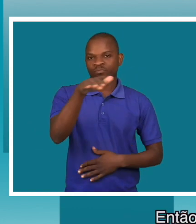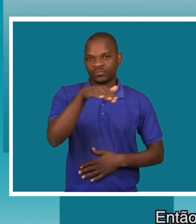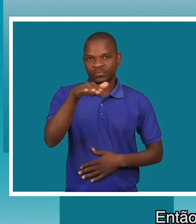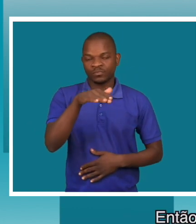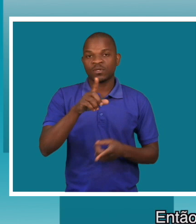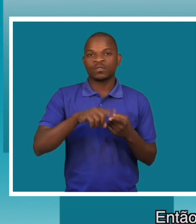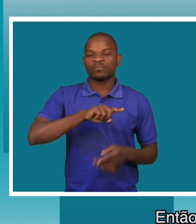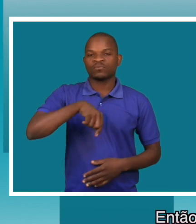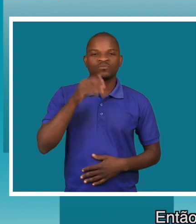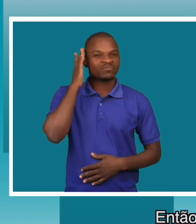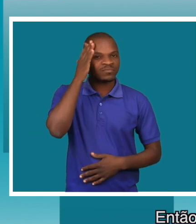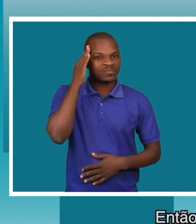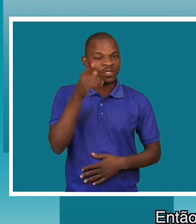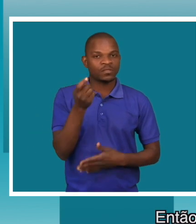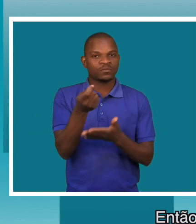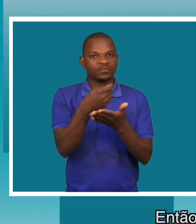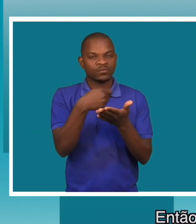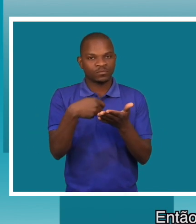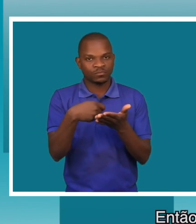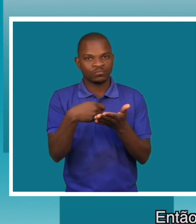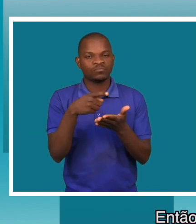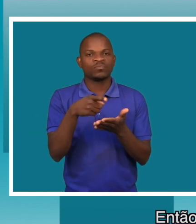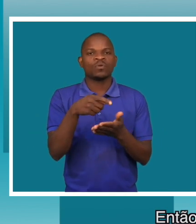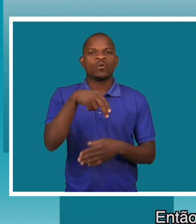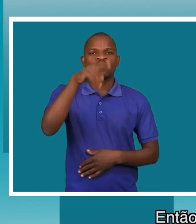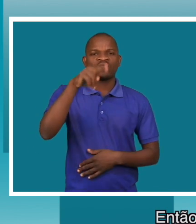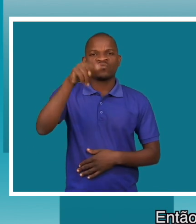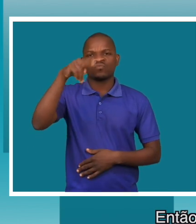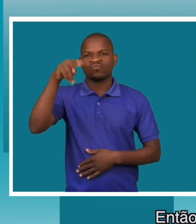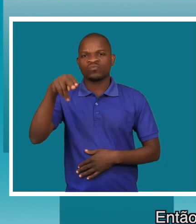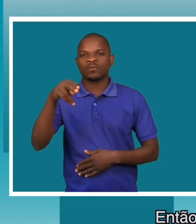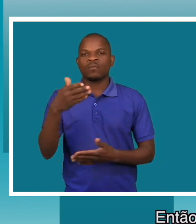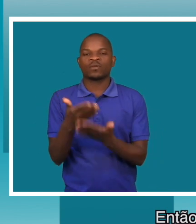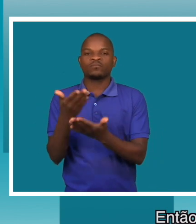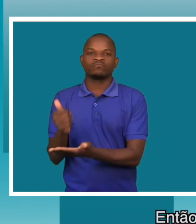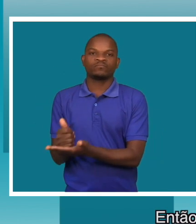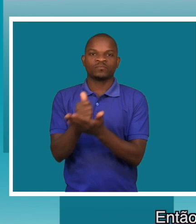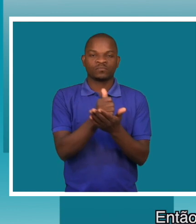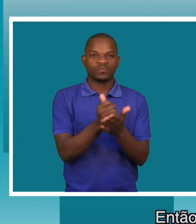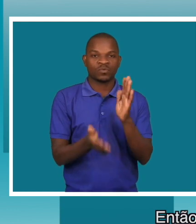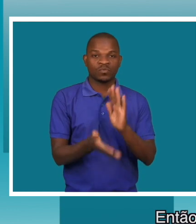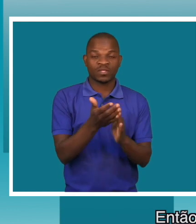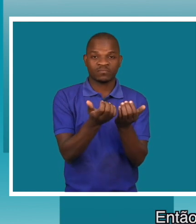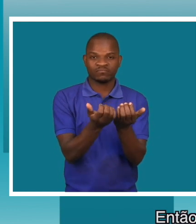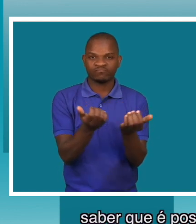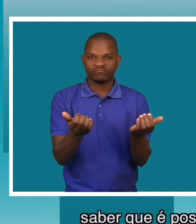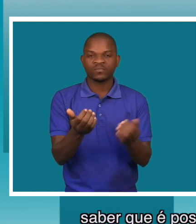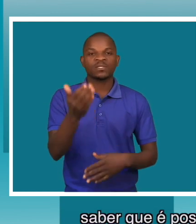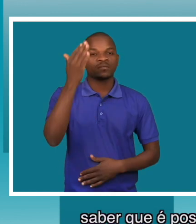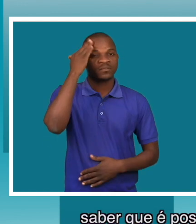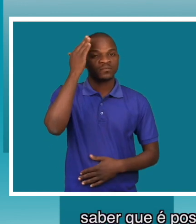Então aqui achamos nós que esta pintura, este mural vai servir para podermos, desde a infância,